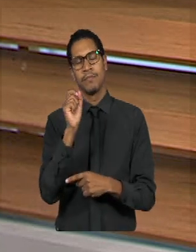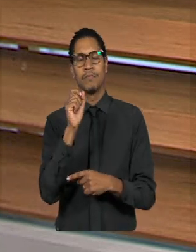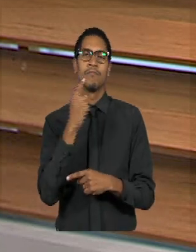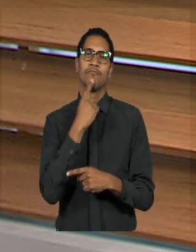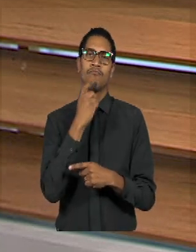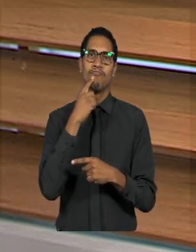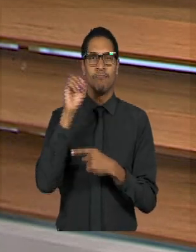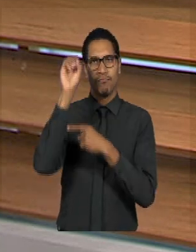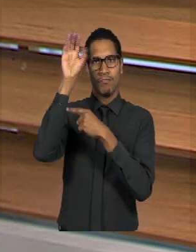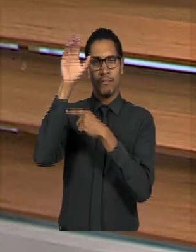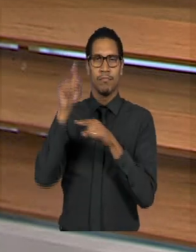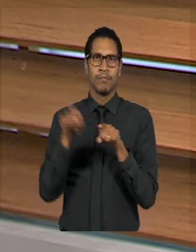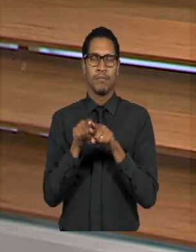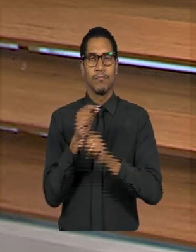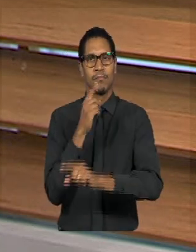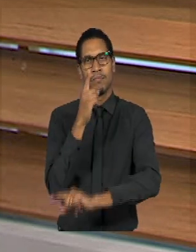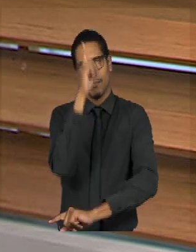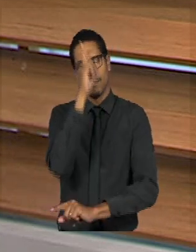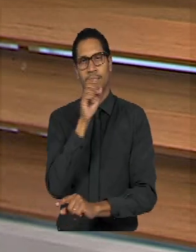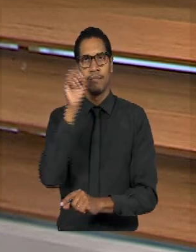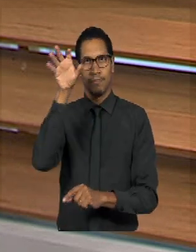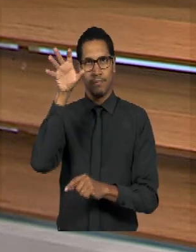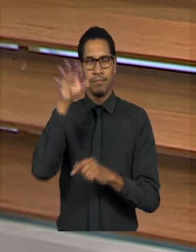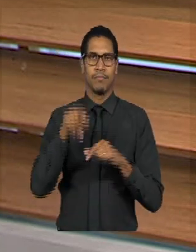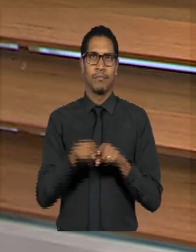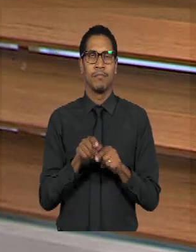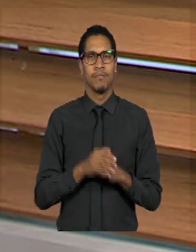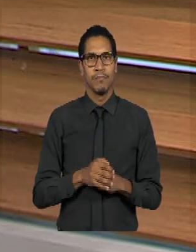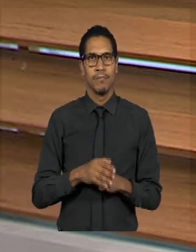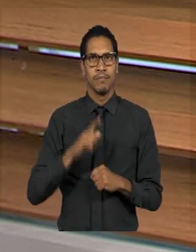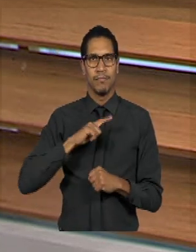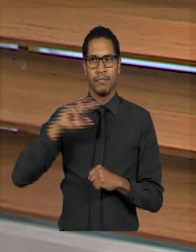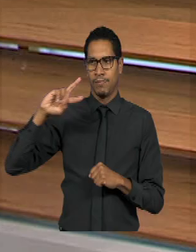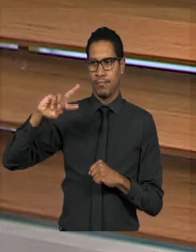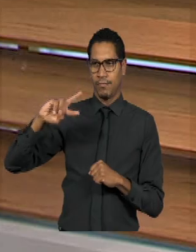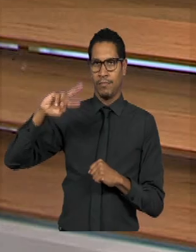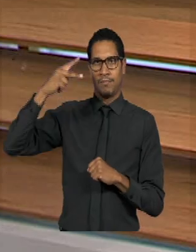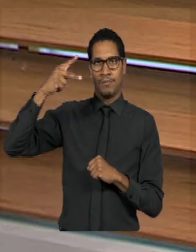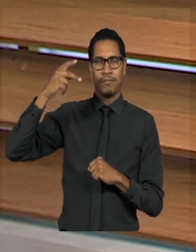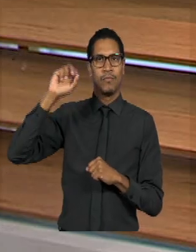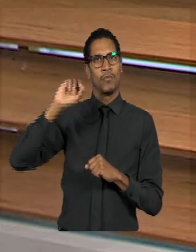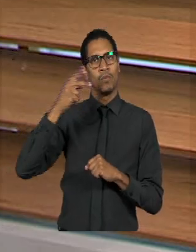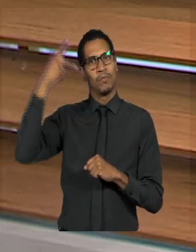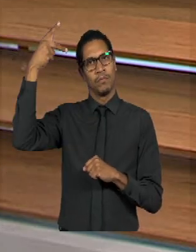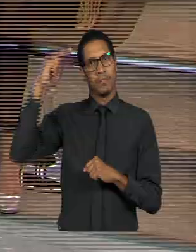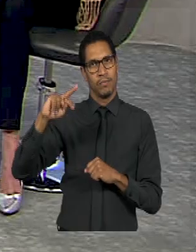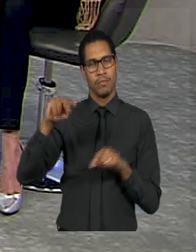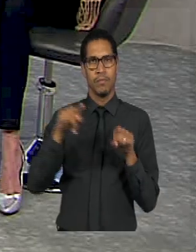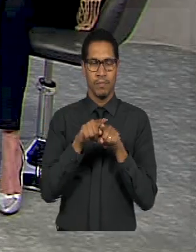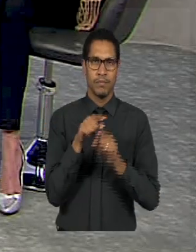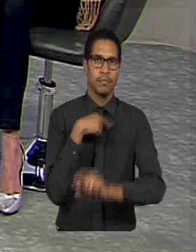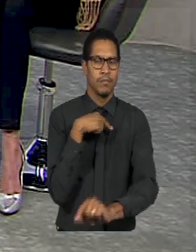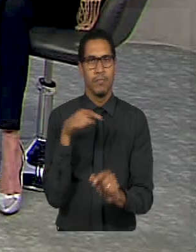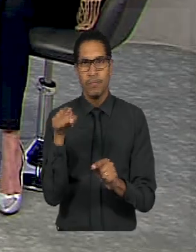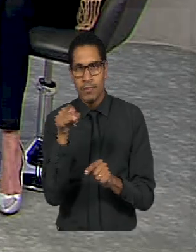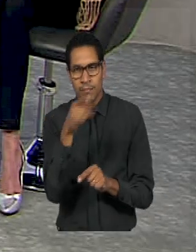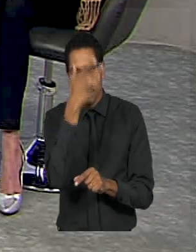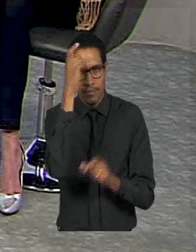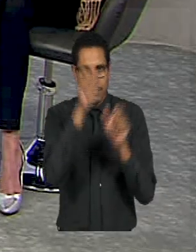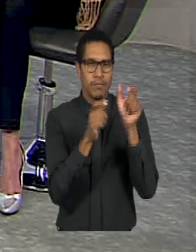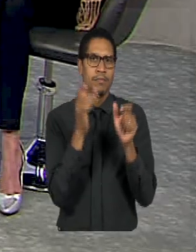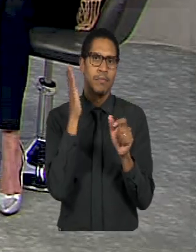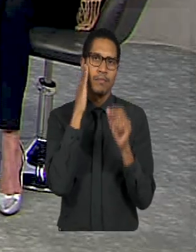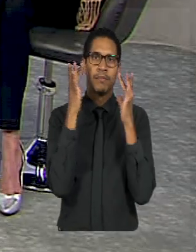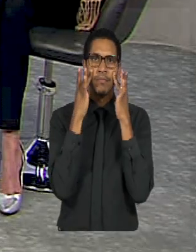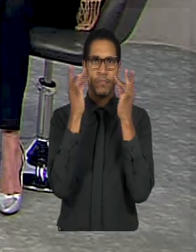amarelo. Quando o semáforo troca para o amarelo, todo motorista é atenção que vai